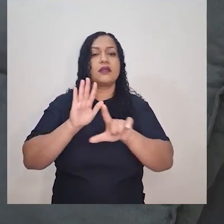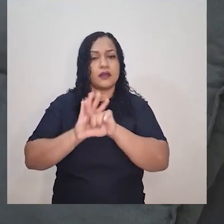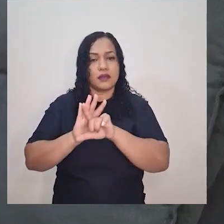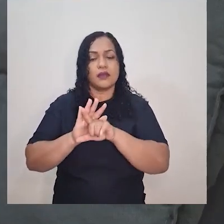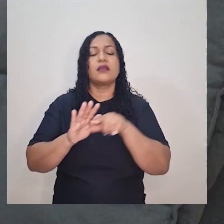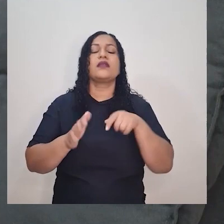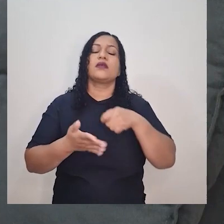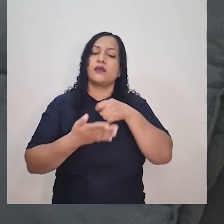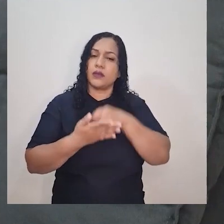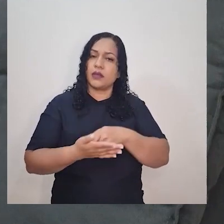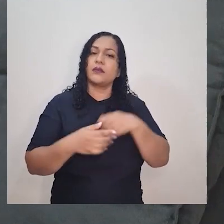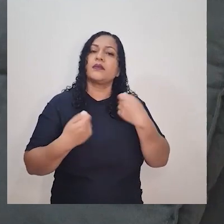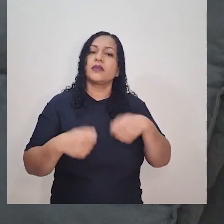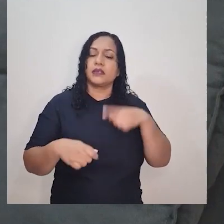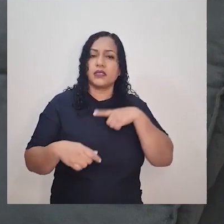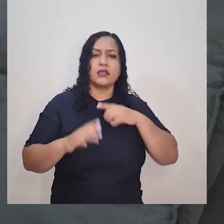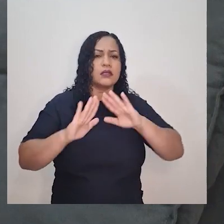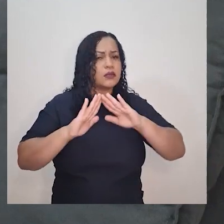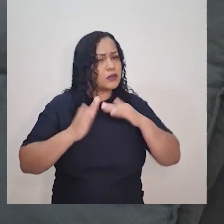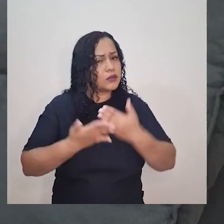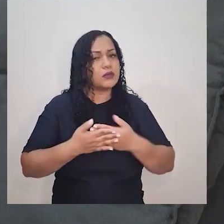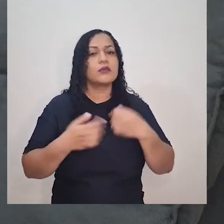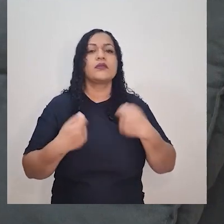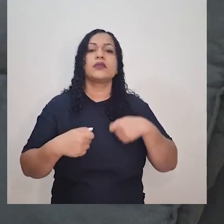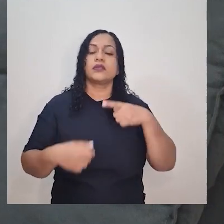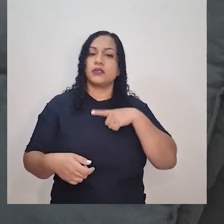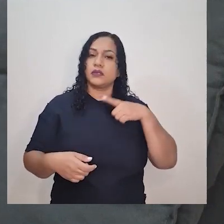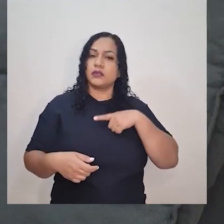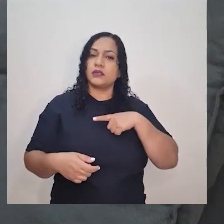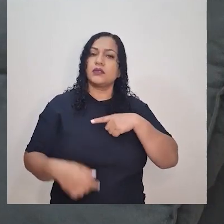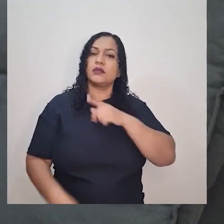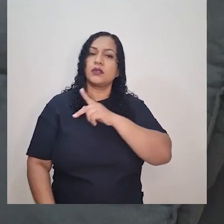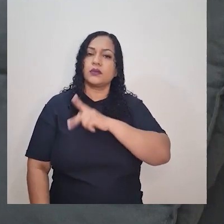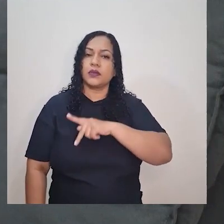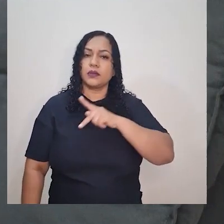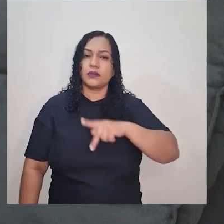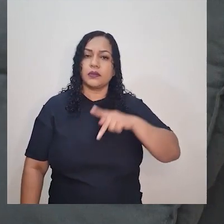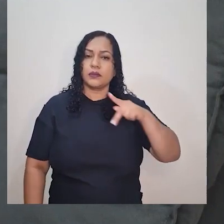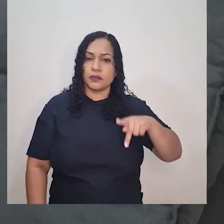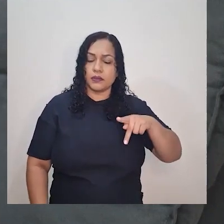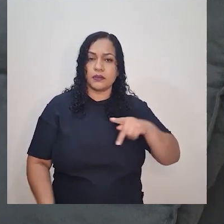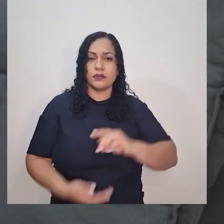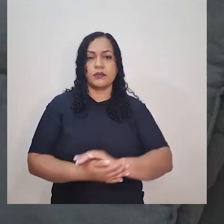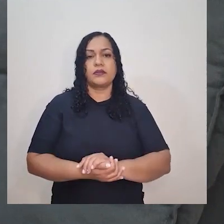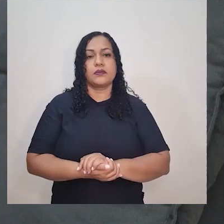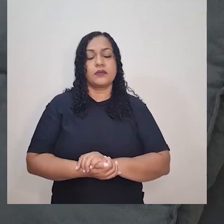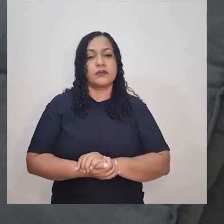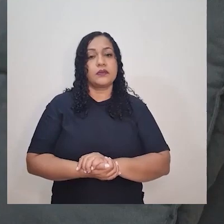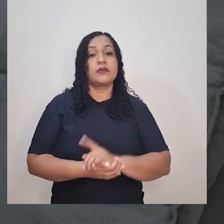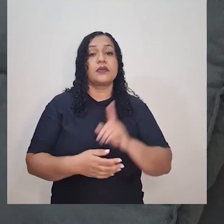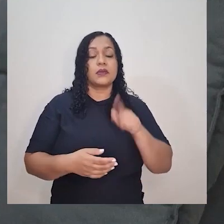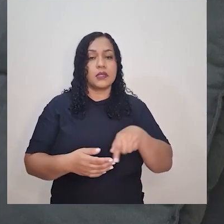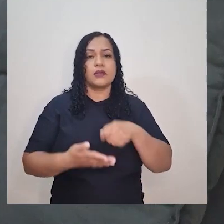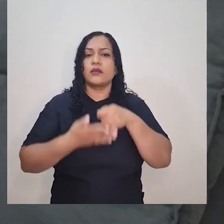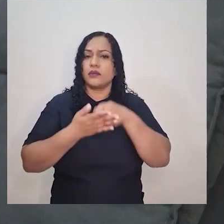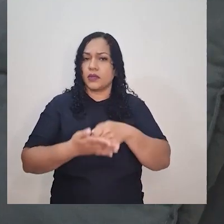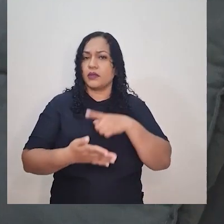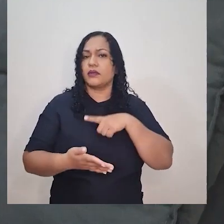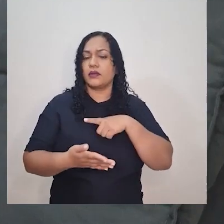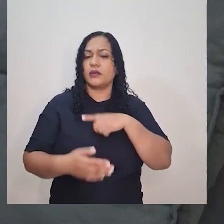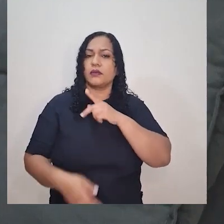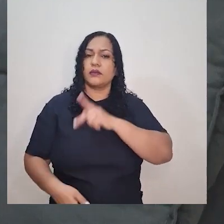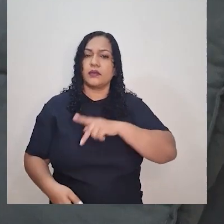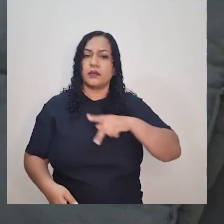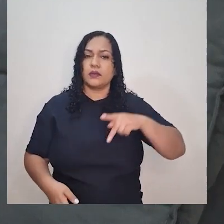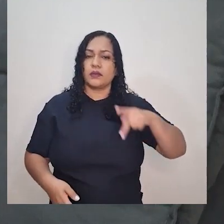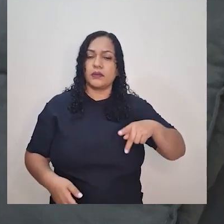é obrigatório. Toda escola hoje ela precisa ter o seu projeto político-pedagógico. E por ser obrigatório, né, como eu